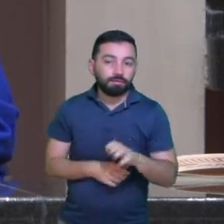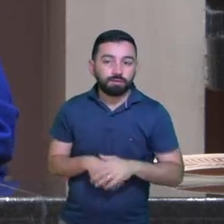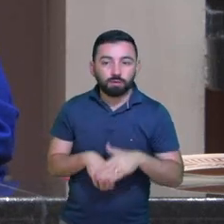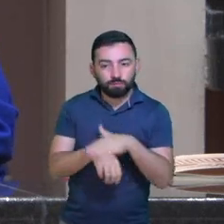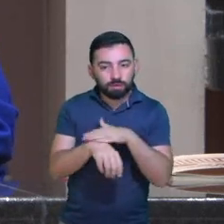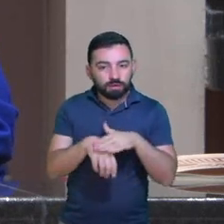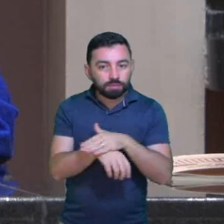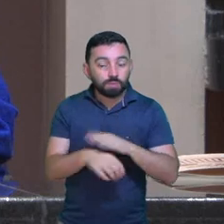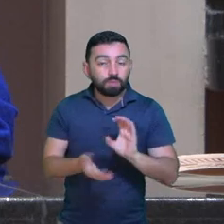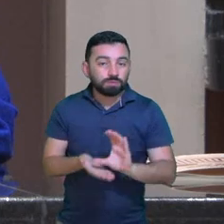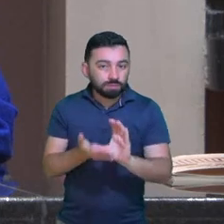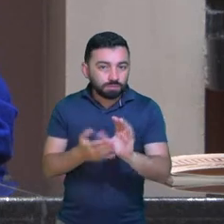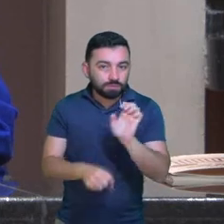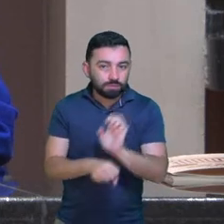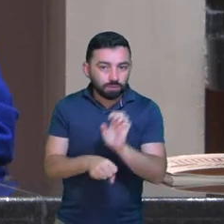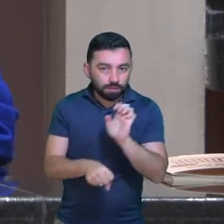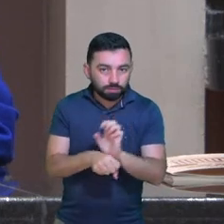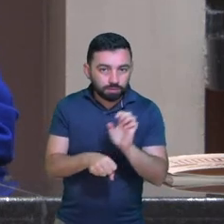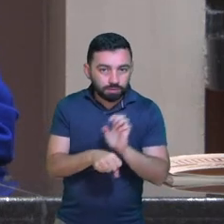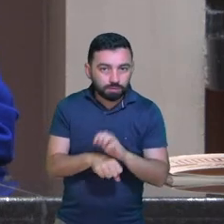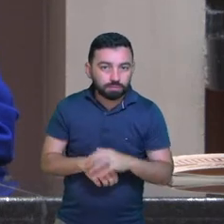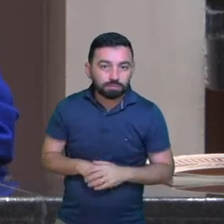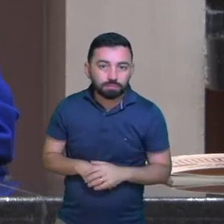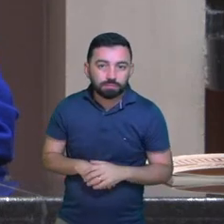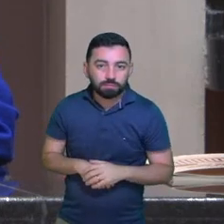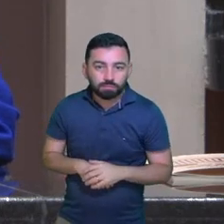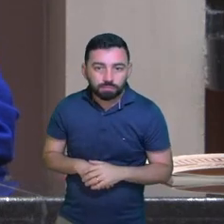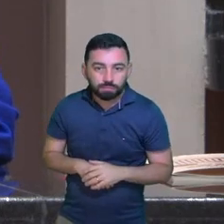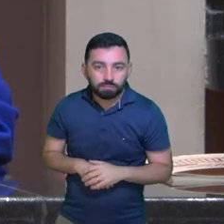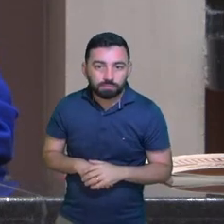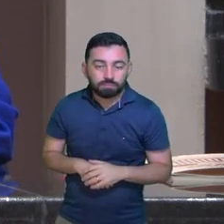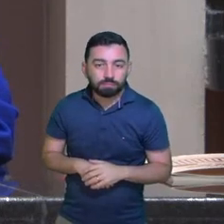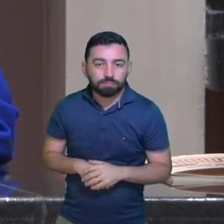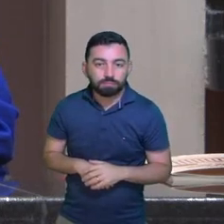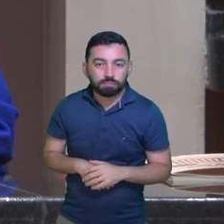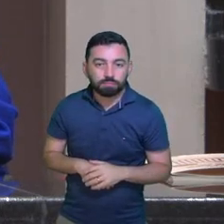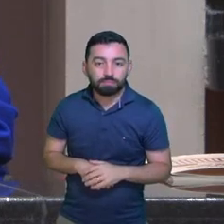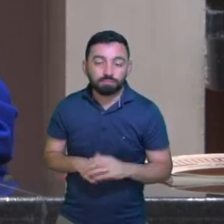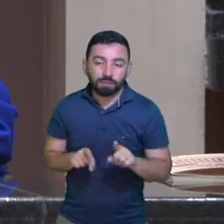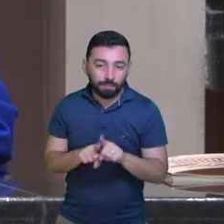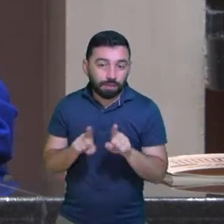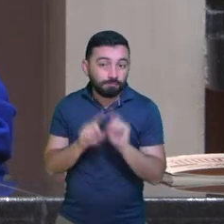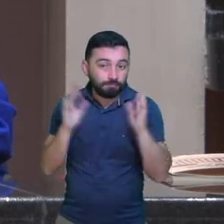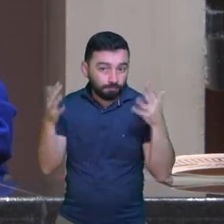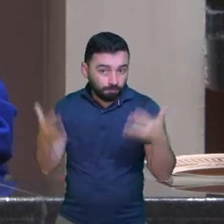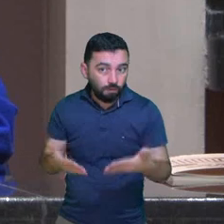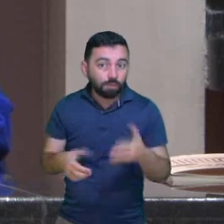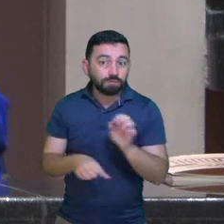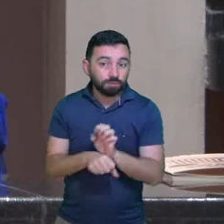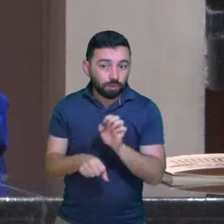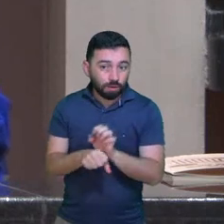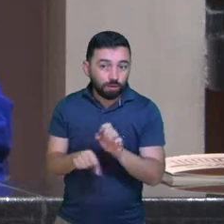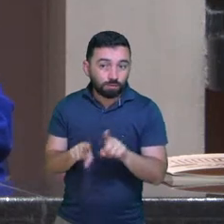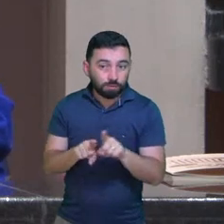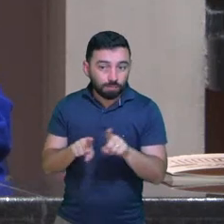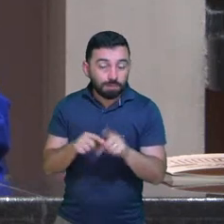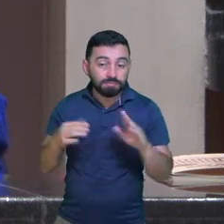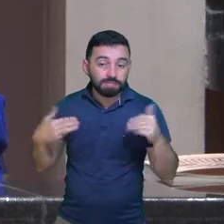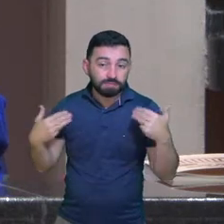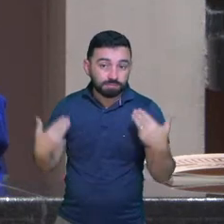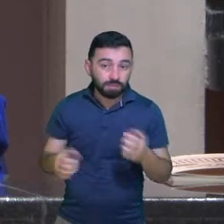Conselho Estadual conselho eh Estadual de Educação fórum Estadual de Educação Ministério